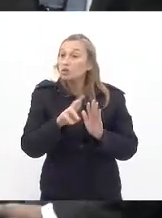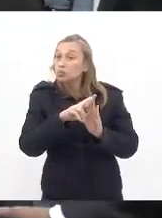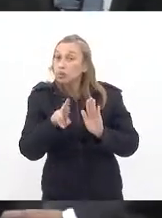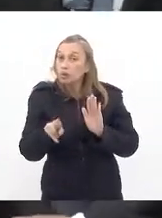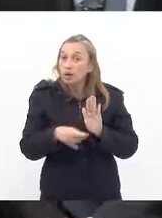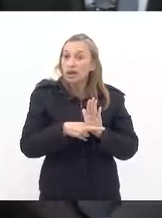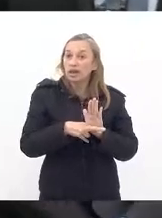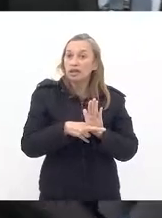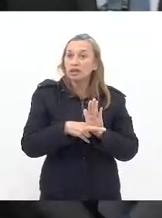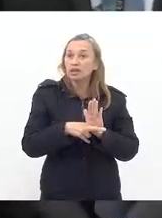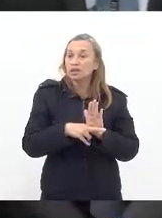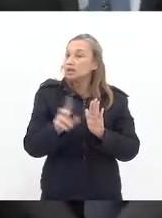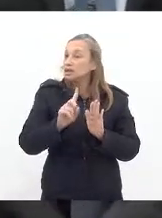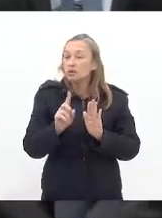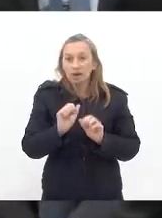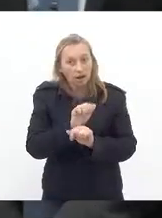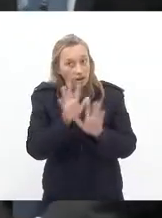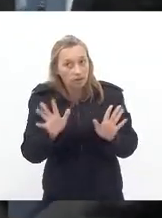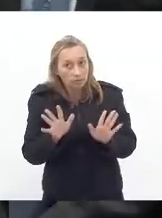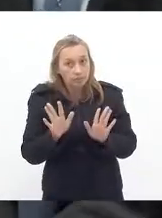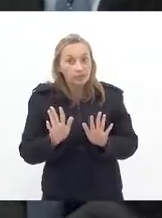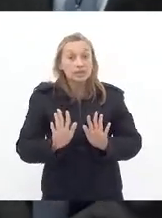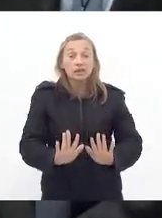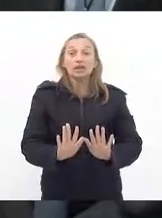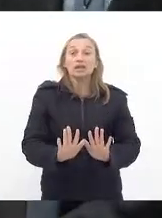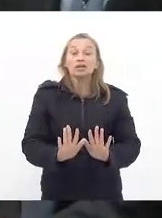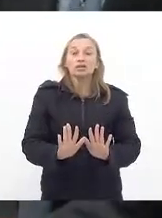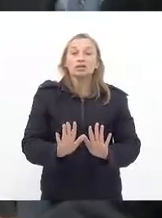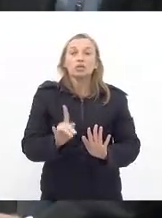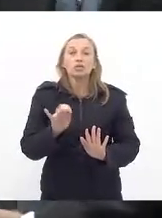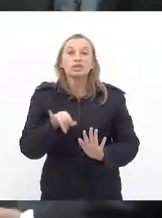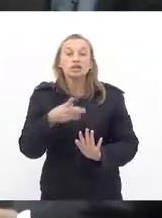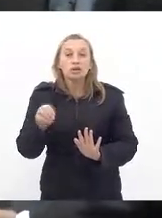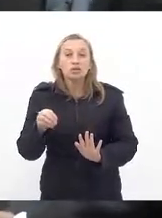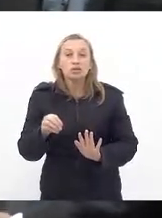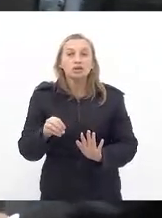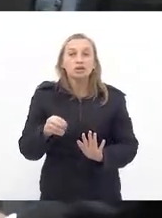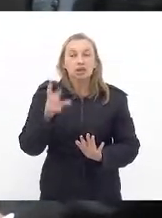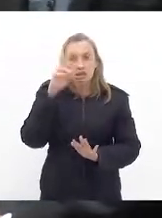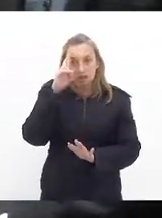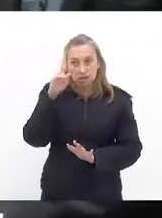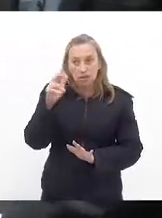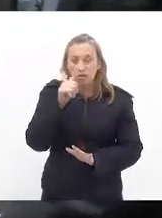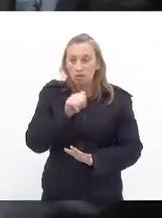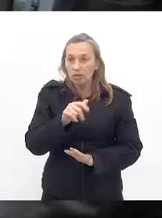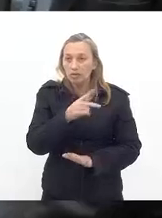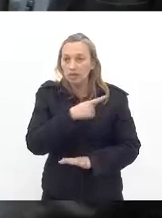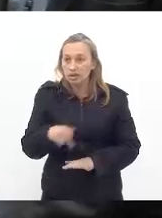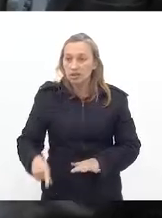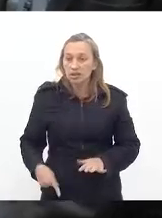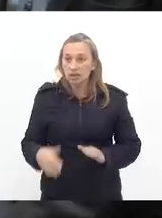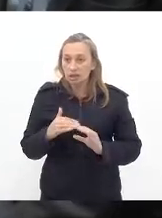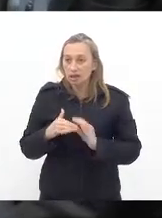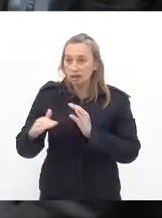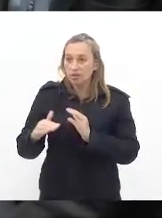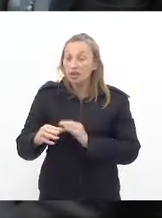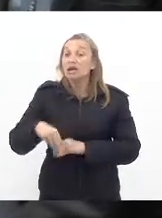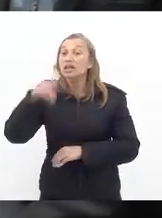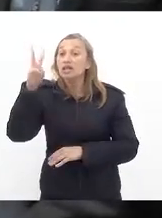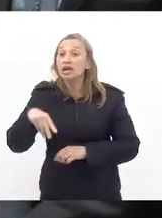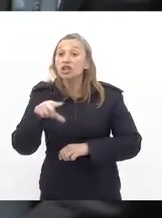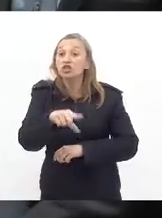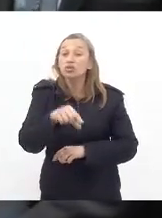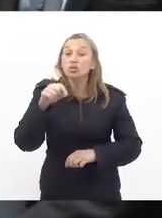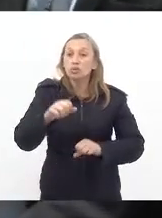Regimento não é claro e não a missão será presidente eu quero encaminhar a vossa excelência na omissão quem decide ao